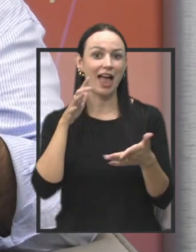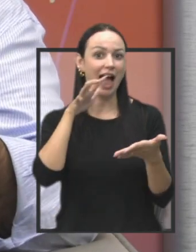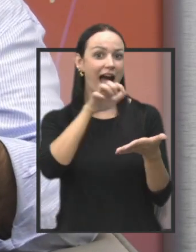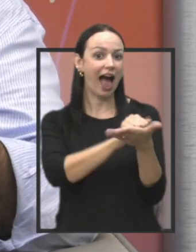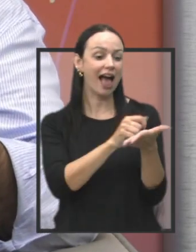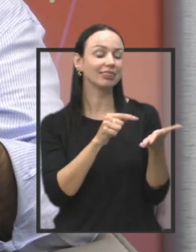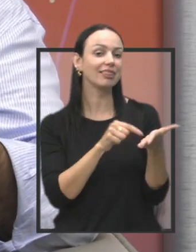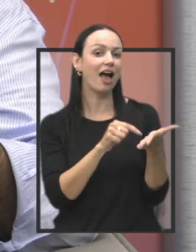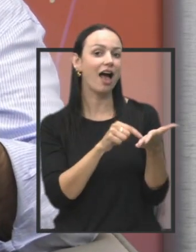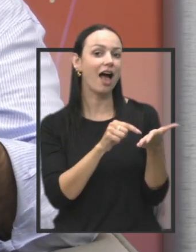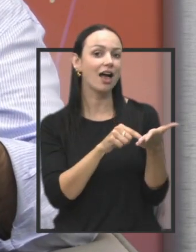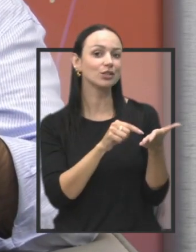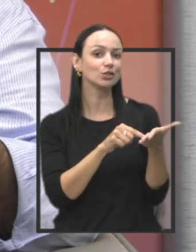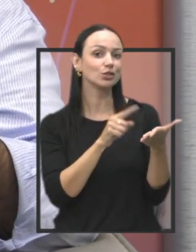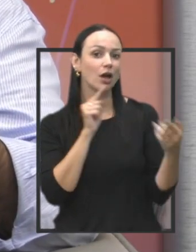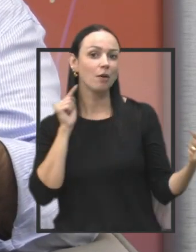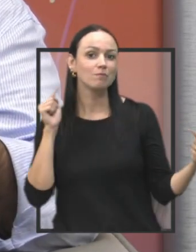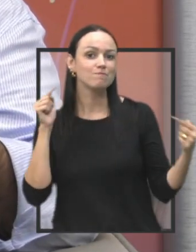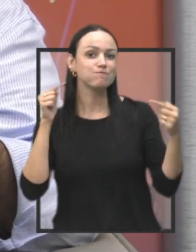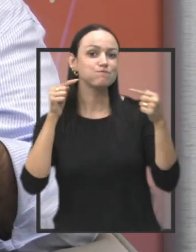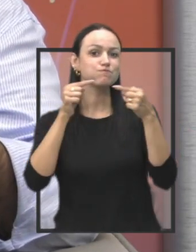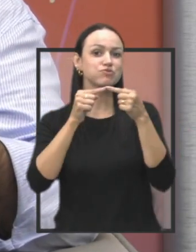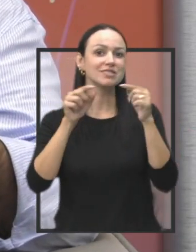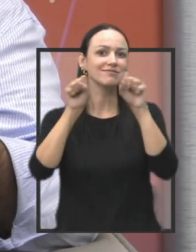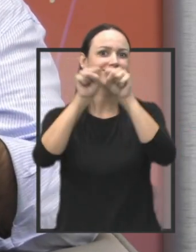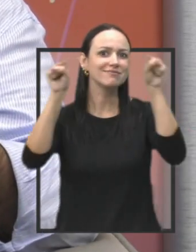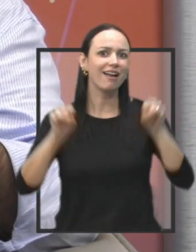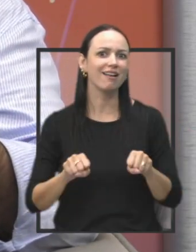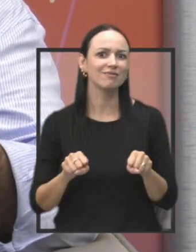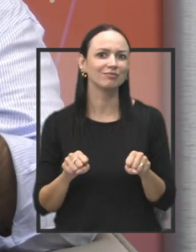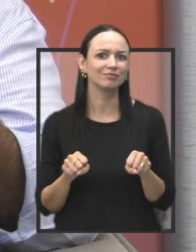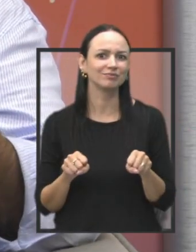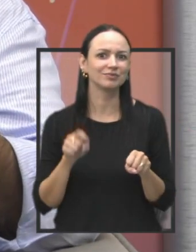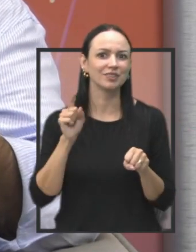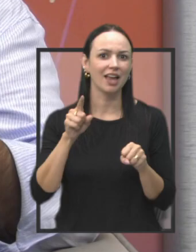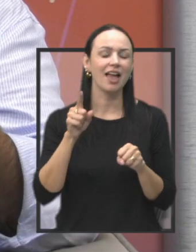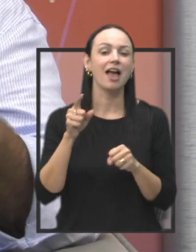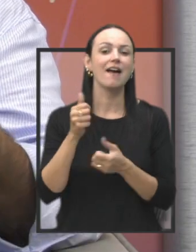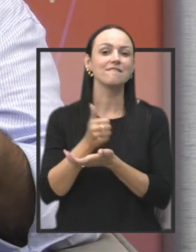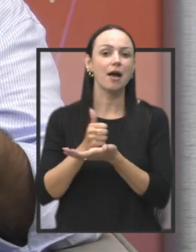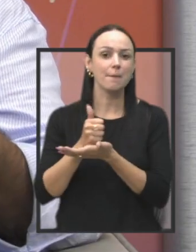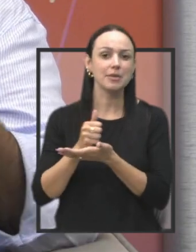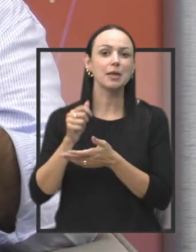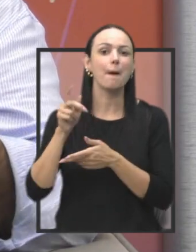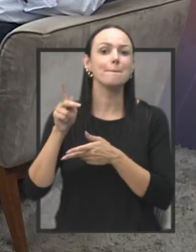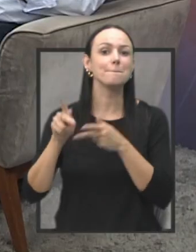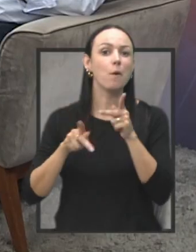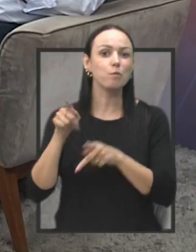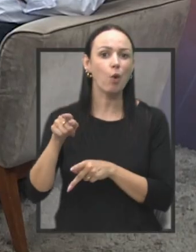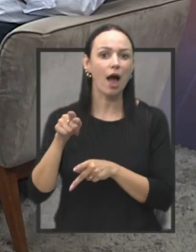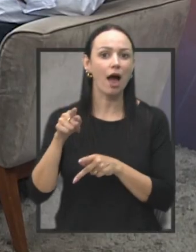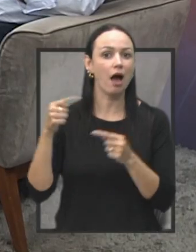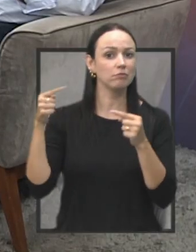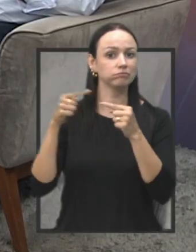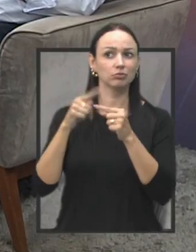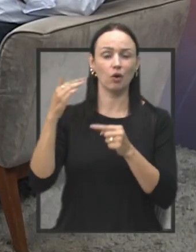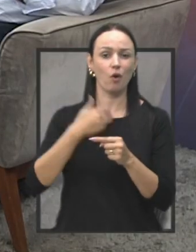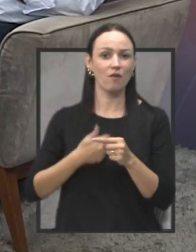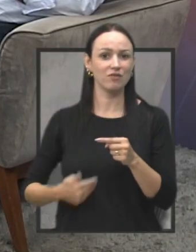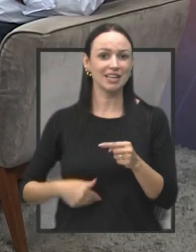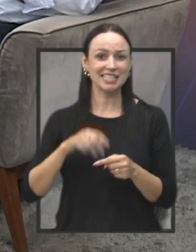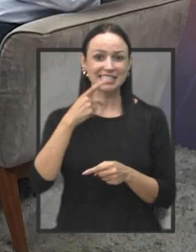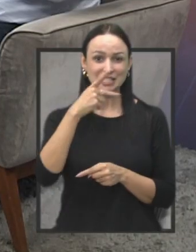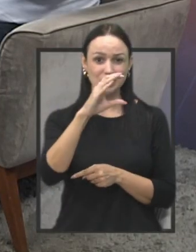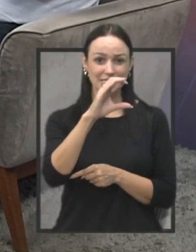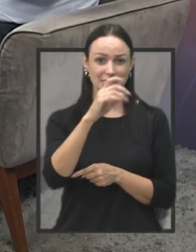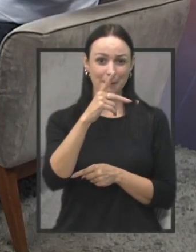pessoa que está lá na base de dados, porque um cadastro, a farmácia popular é um cadastro do governo. Se o seu CPF está com pendência